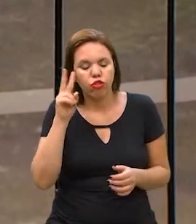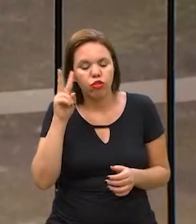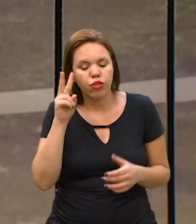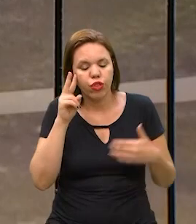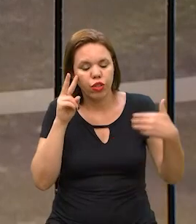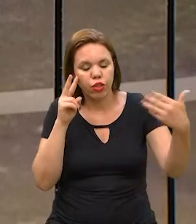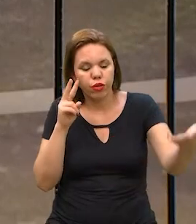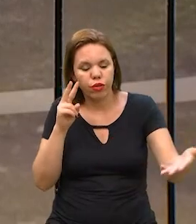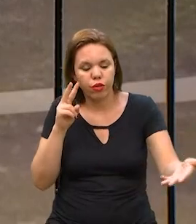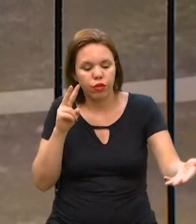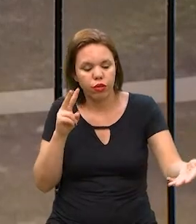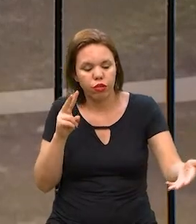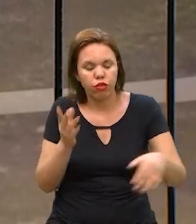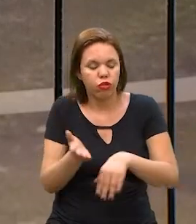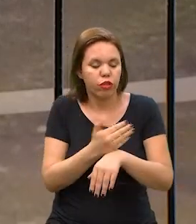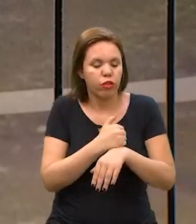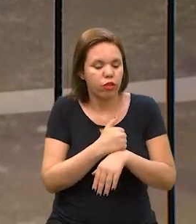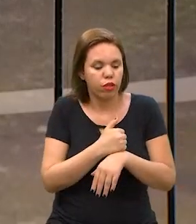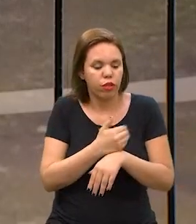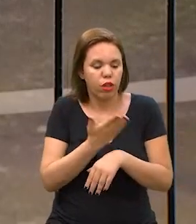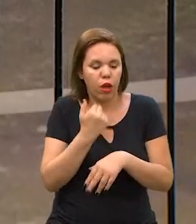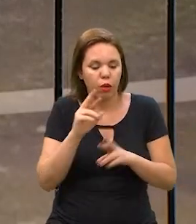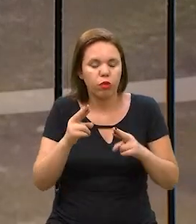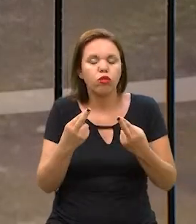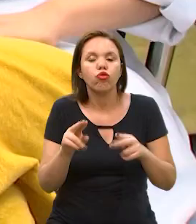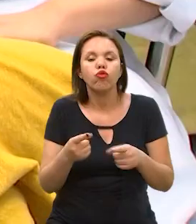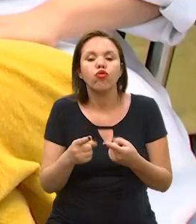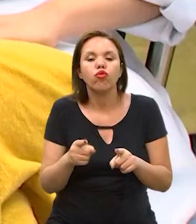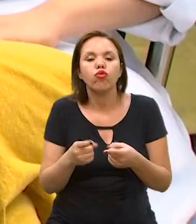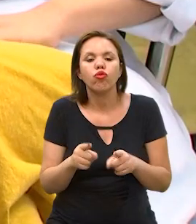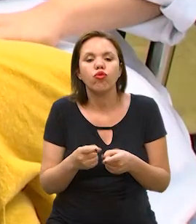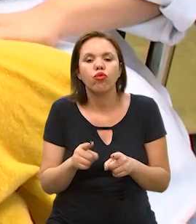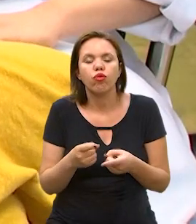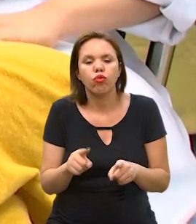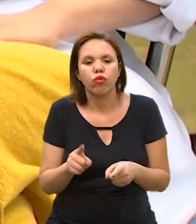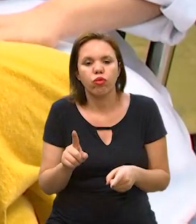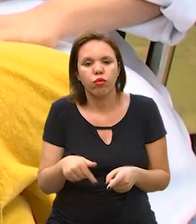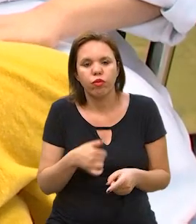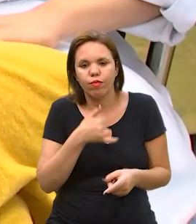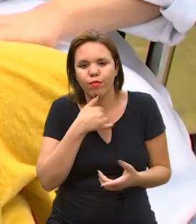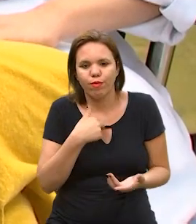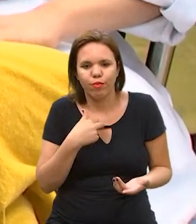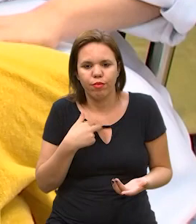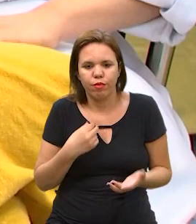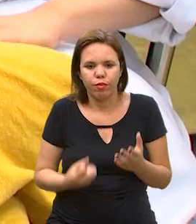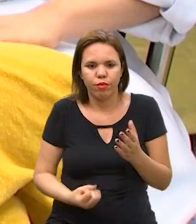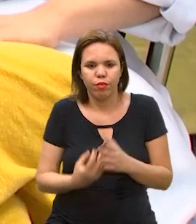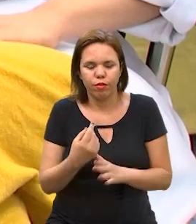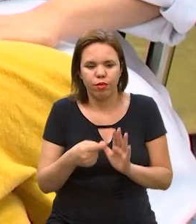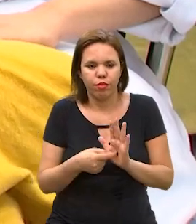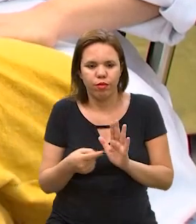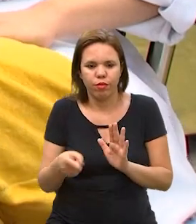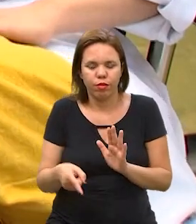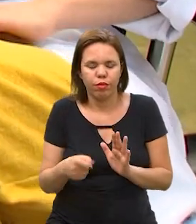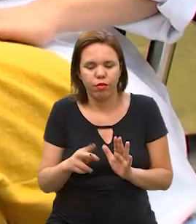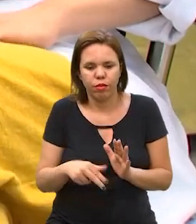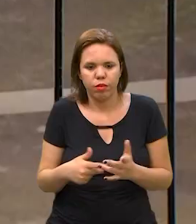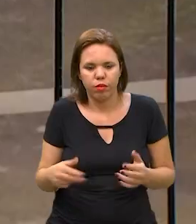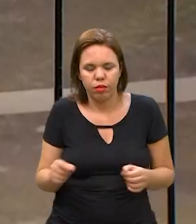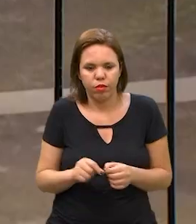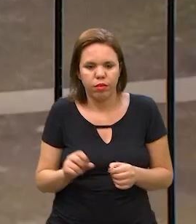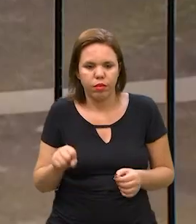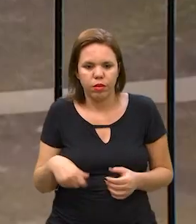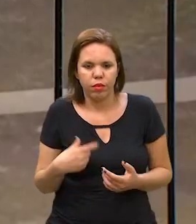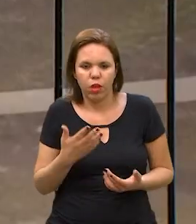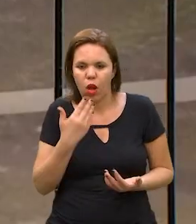uma segunda-feira, um dia, e no dia anterior ela comeu um churrasco. Isso é triste. Ou aparece no exame que, Sim.